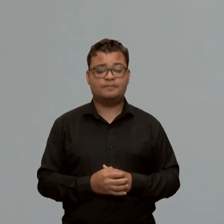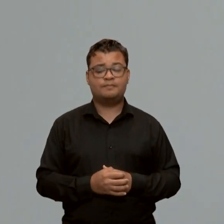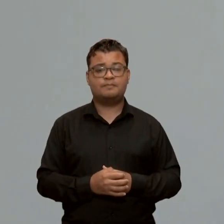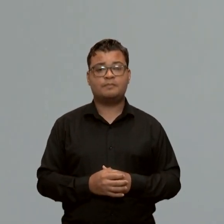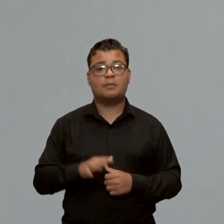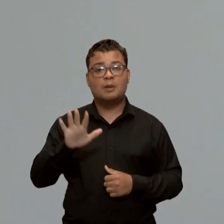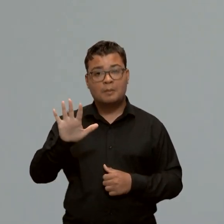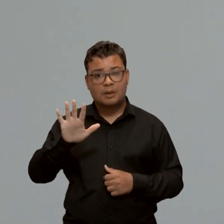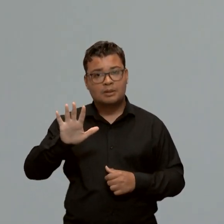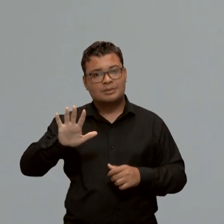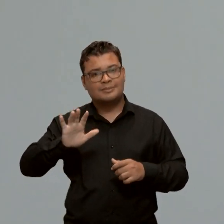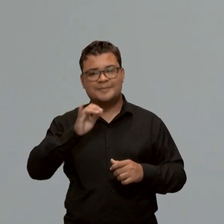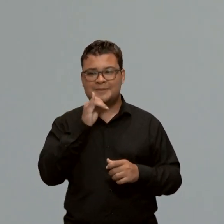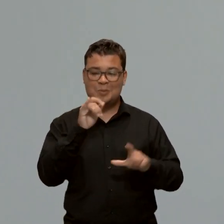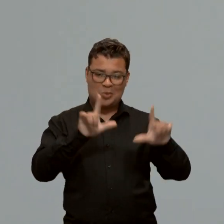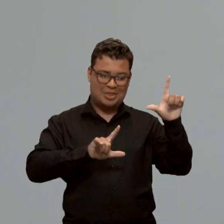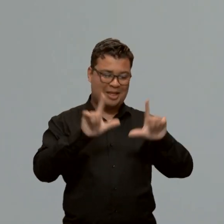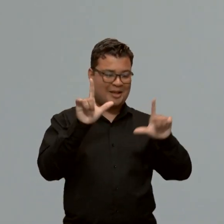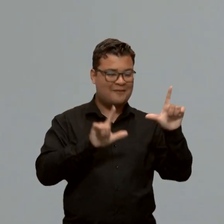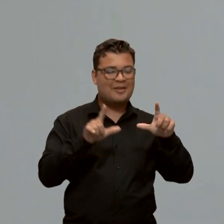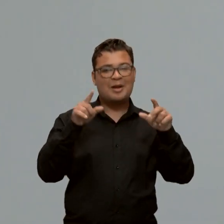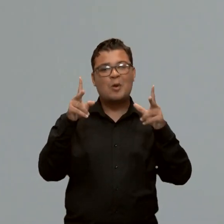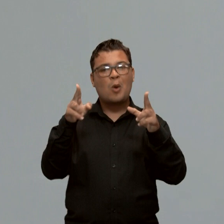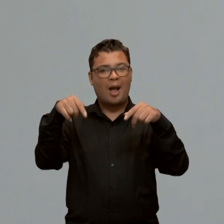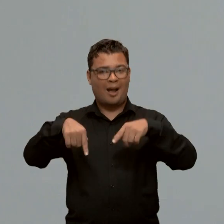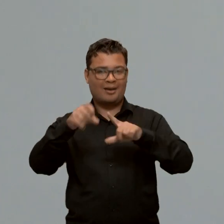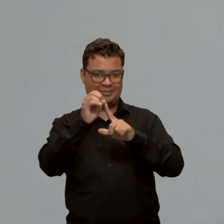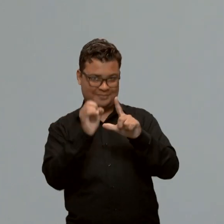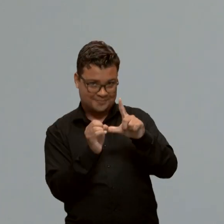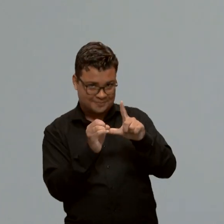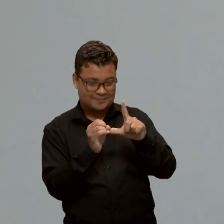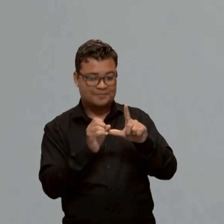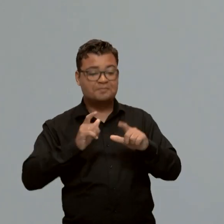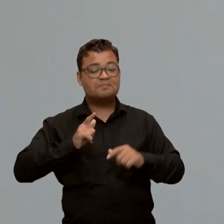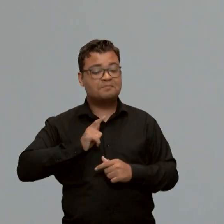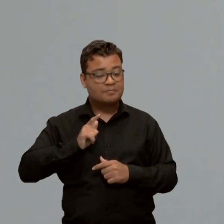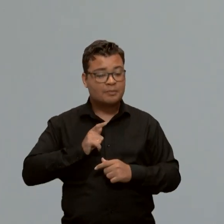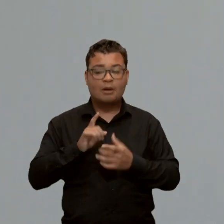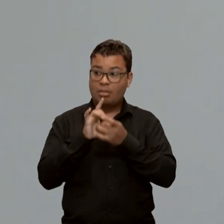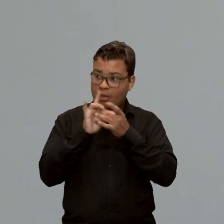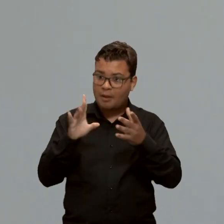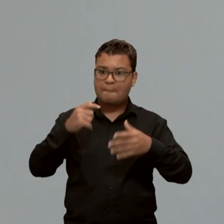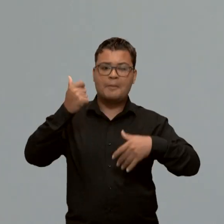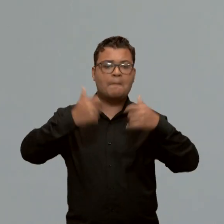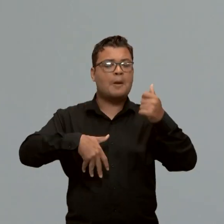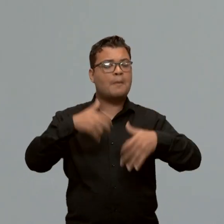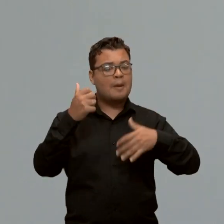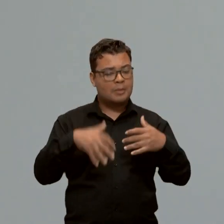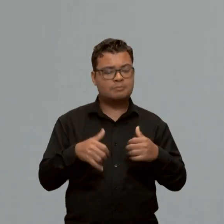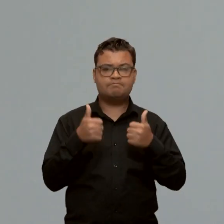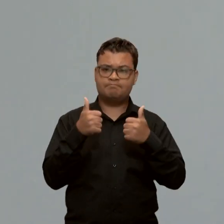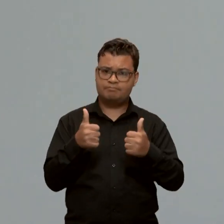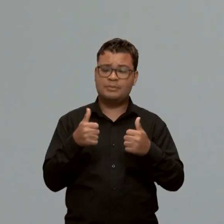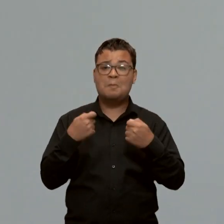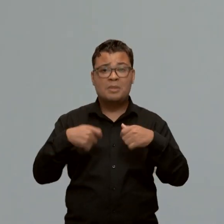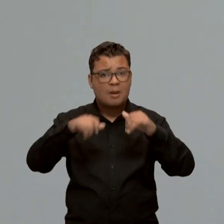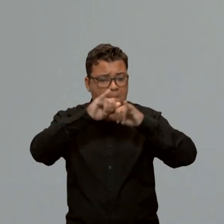canais de TV, vocês aqui, estão dando essa abertura para a gente falar abertamente sobre isso, e a gente precisa conscientizar,